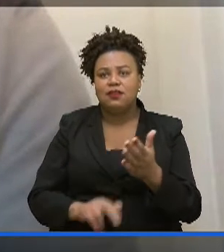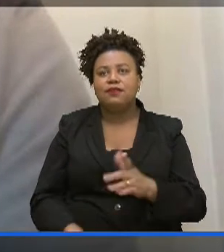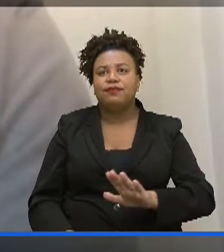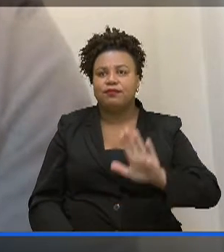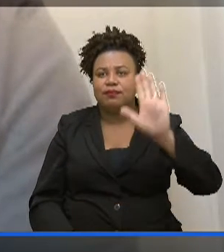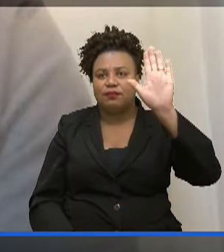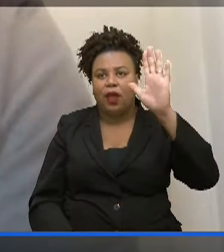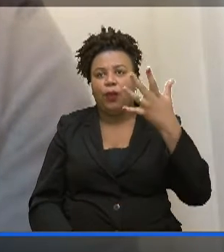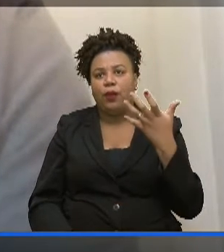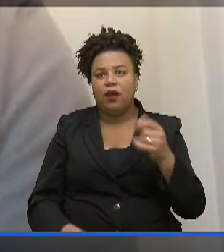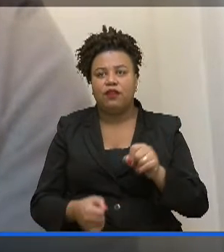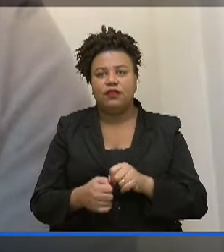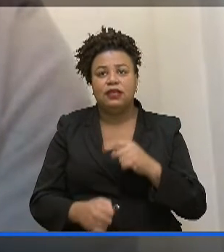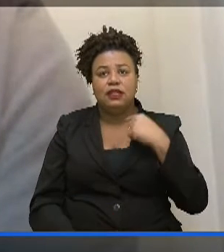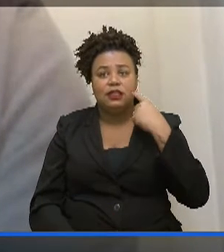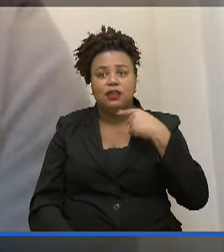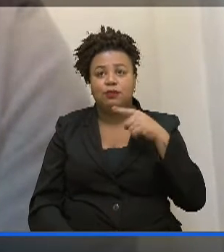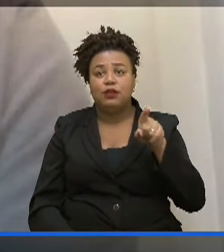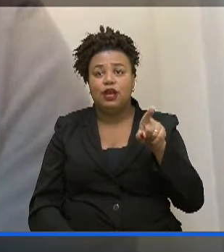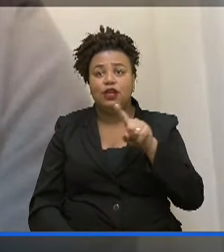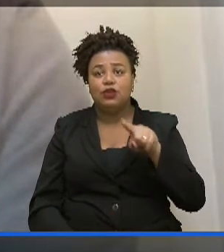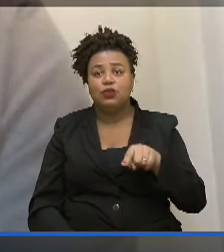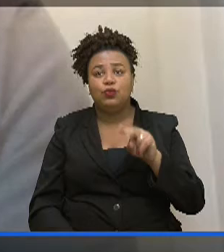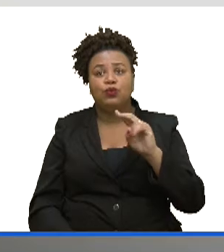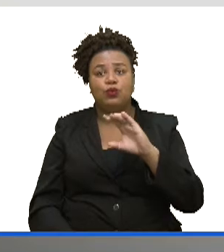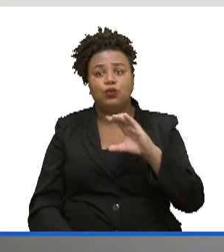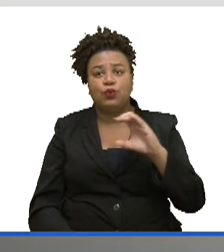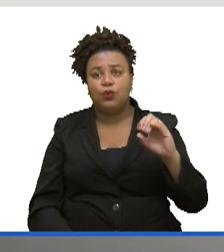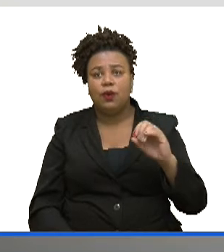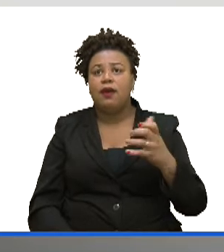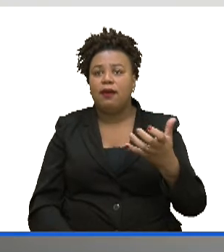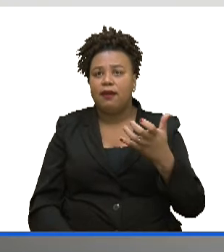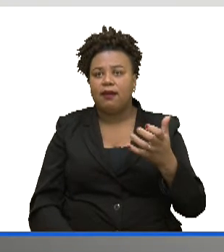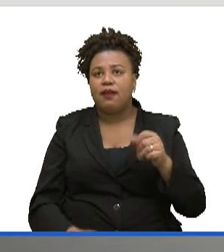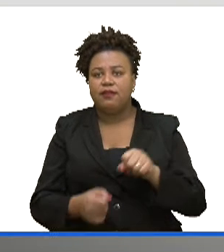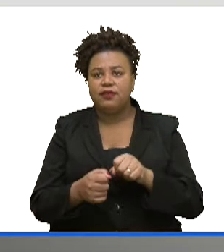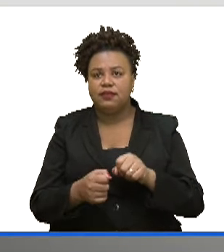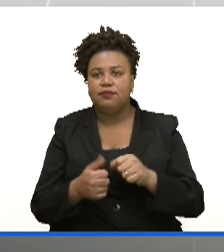presidente. Deputado Zucco é voluntário, ninguém contraria.